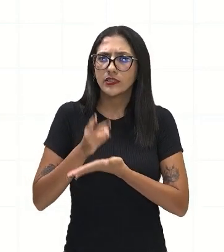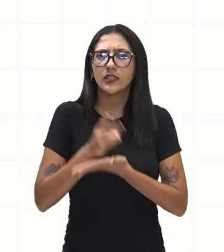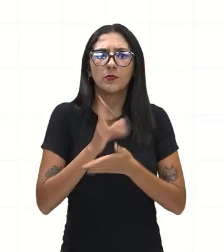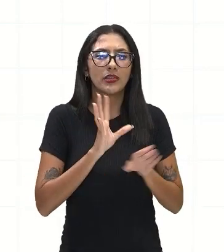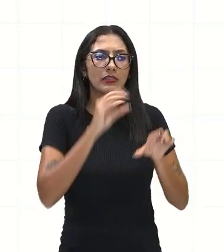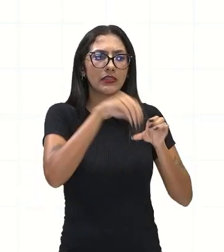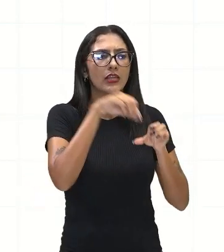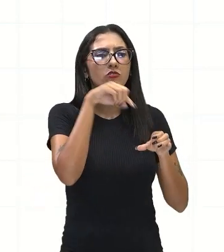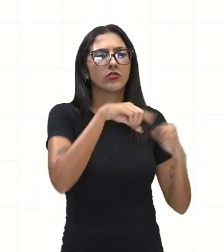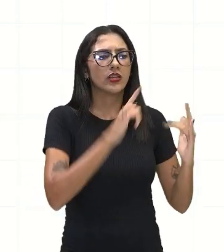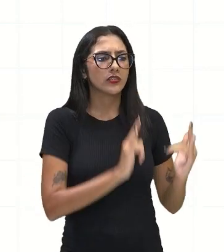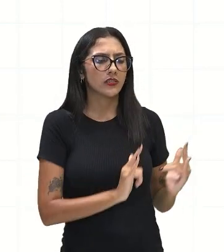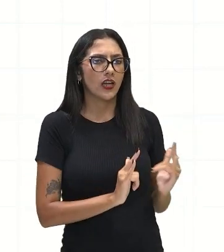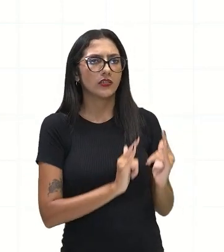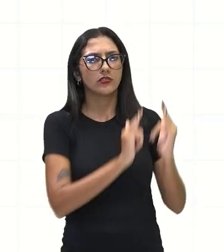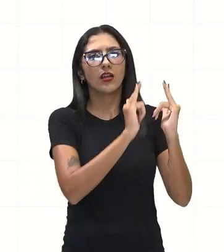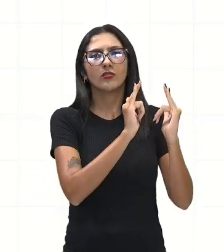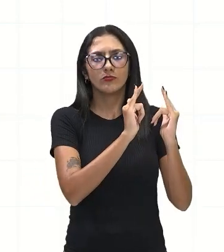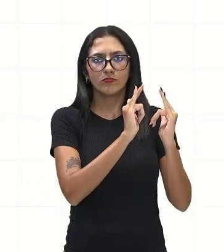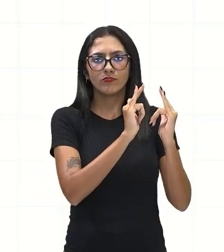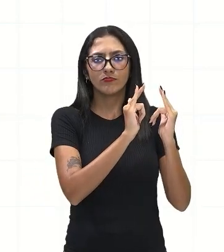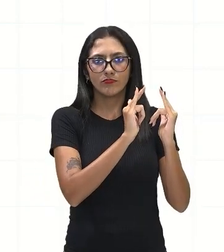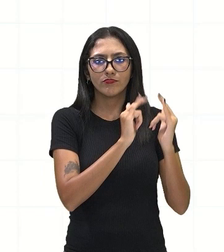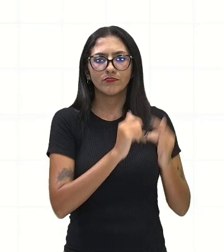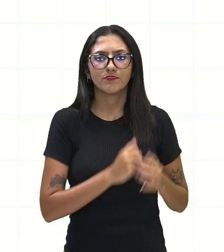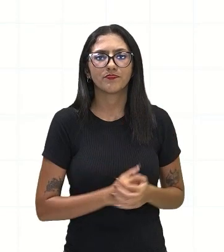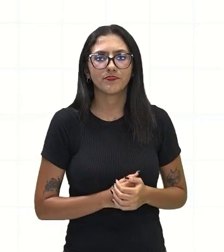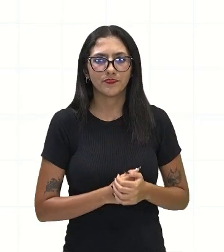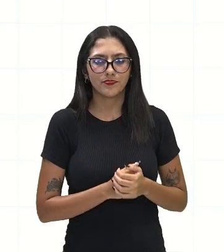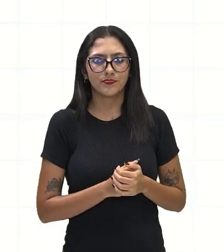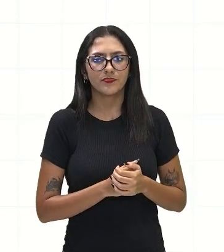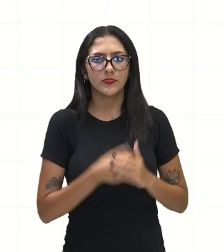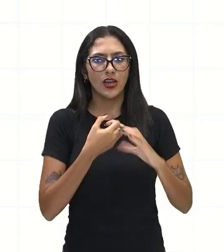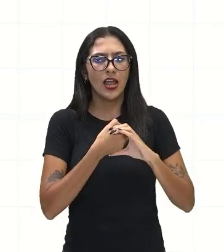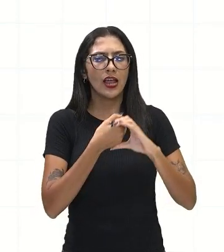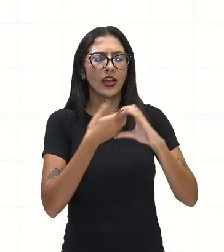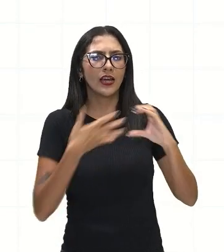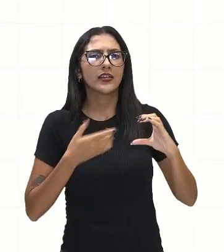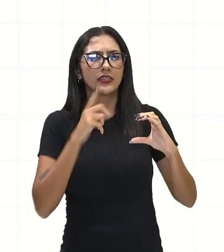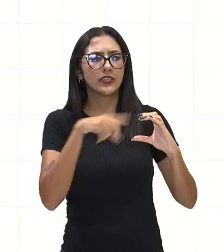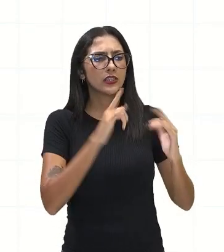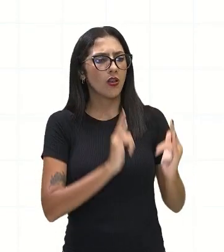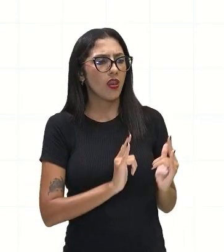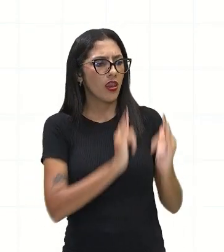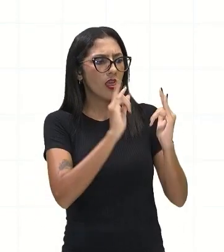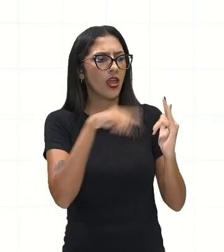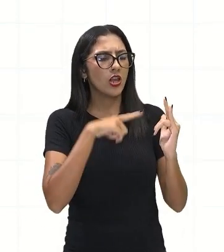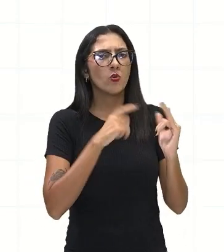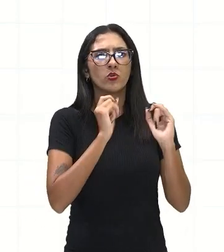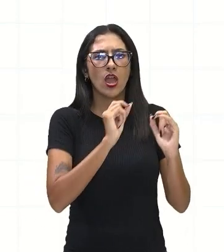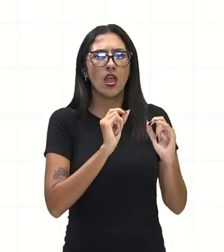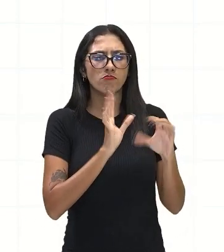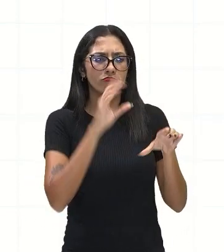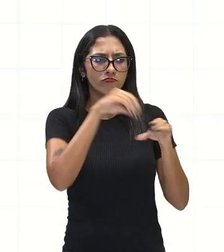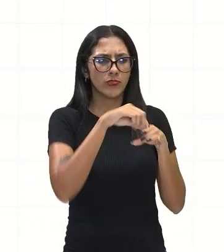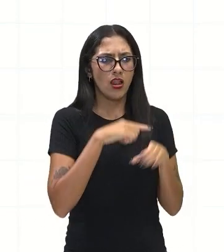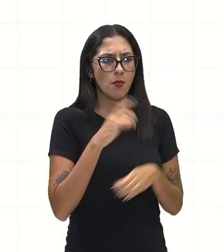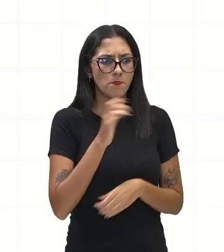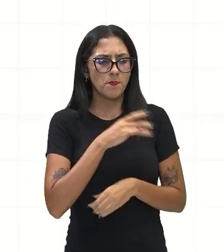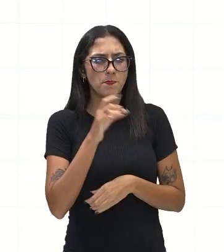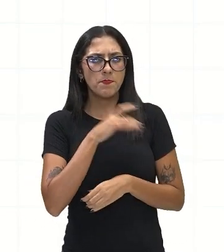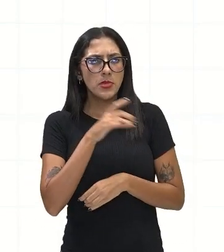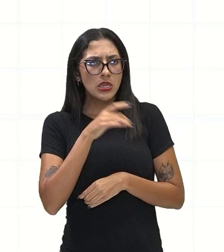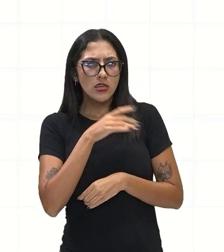que ela vivia num castelo. No castelo, e a característica do castelo é que ele era mal assombrado, com fantasmas amigos